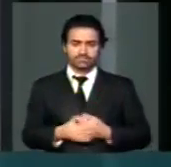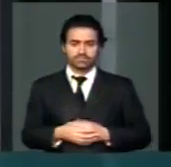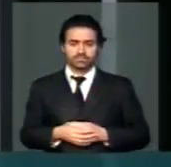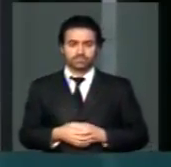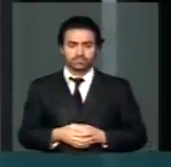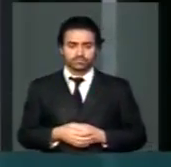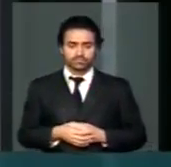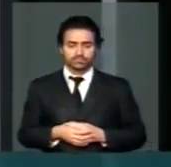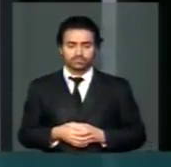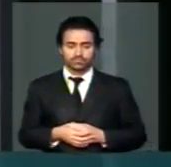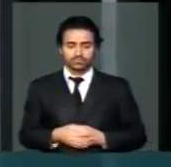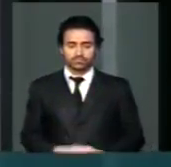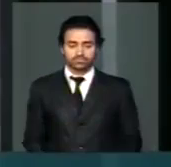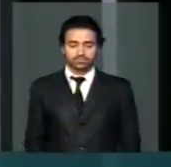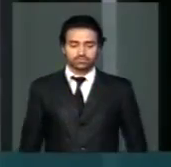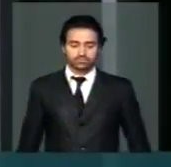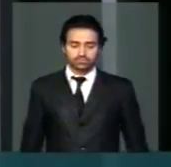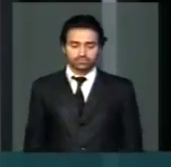um